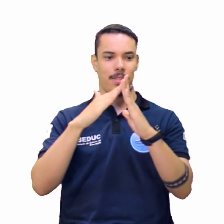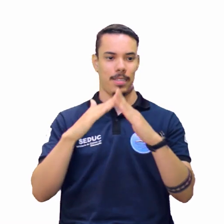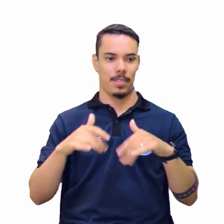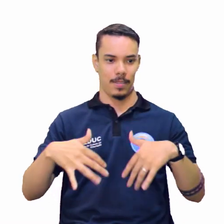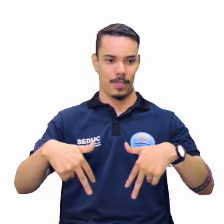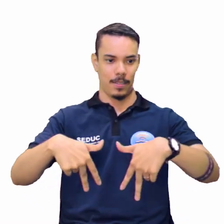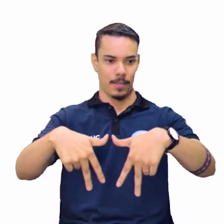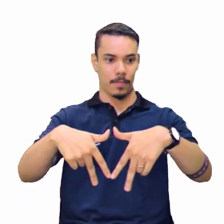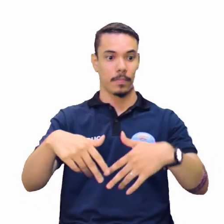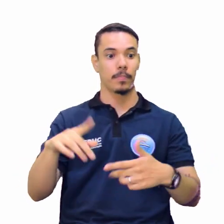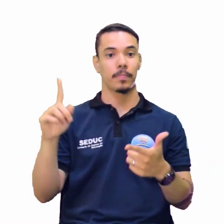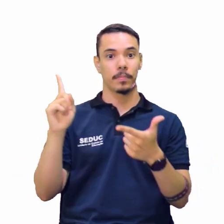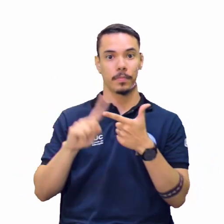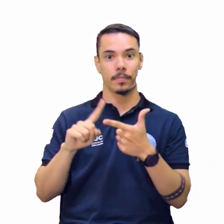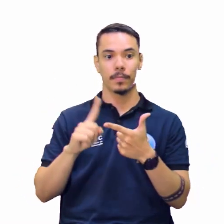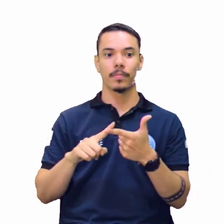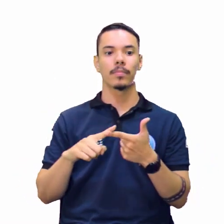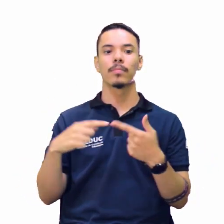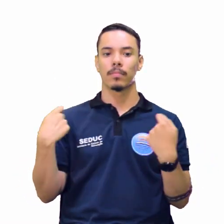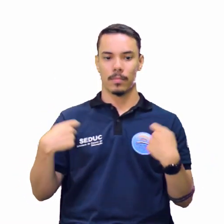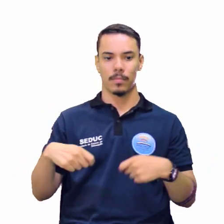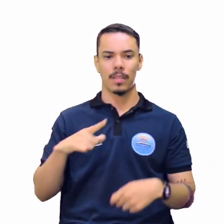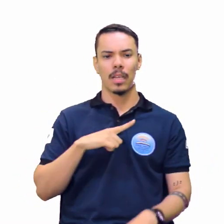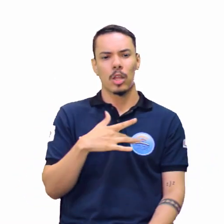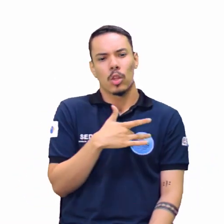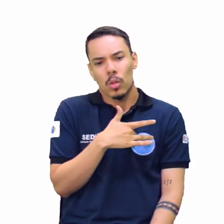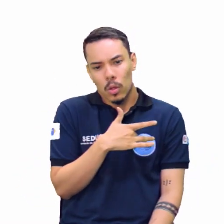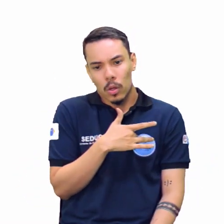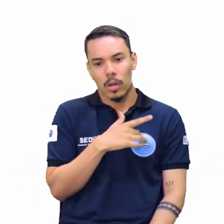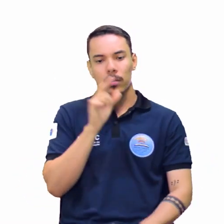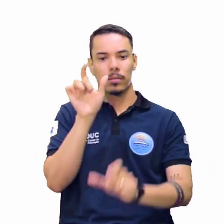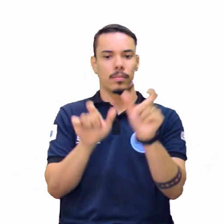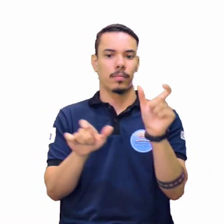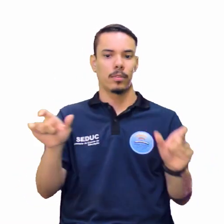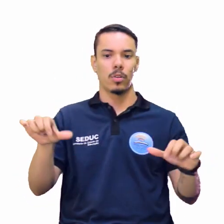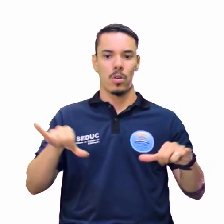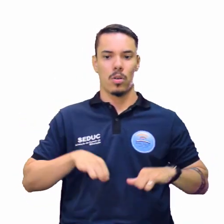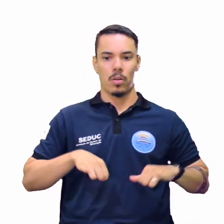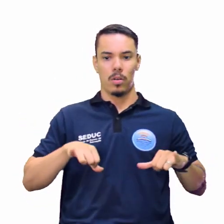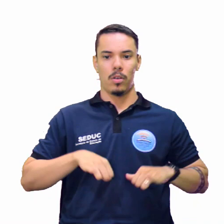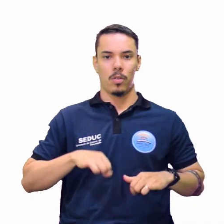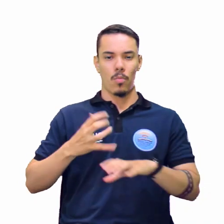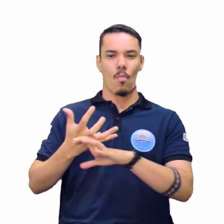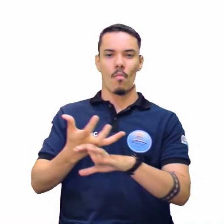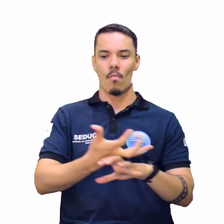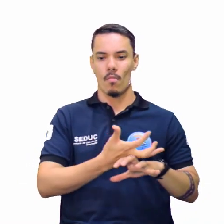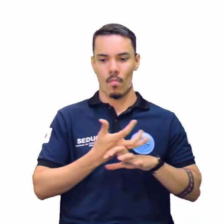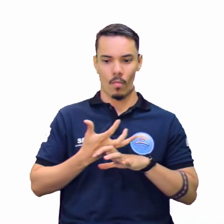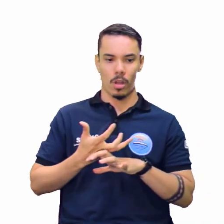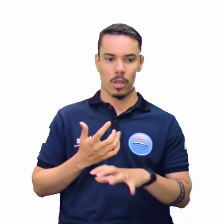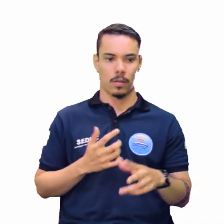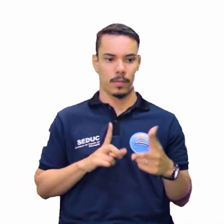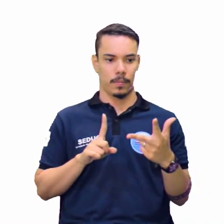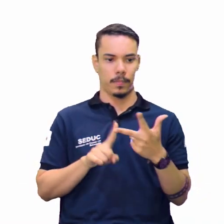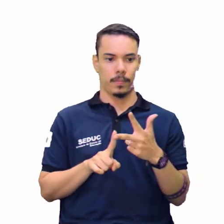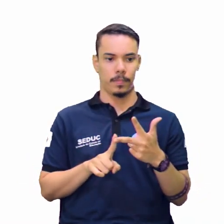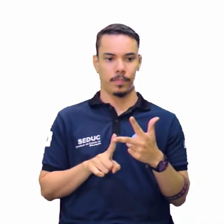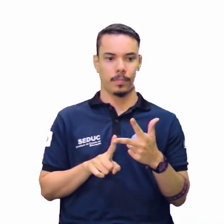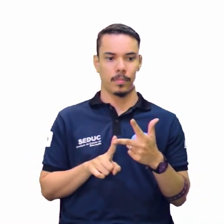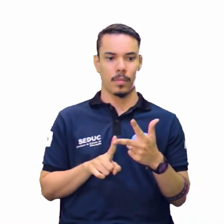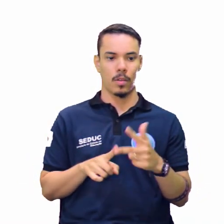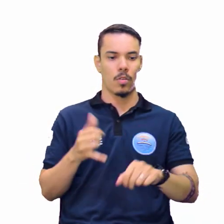B devemos ter muita dó das pessoas que sofrem com a seca